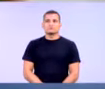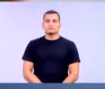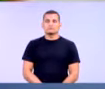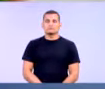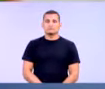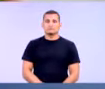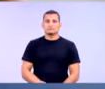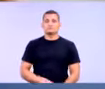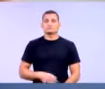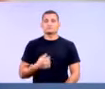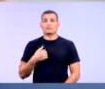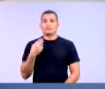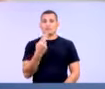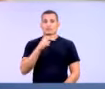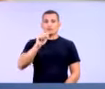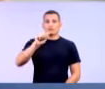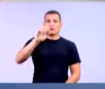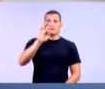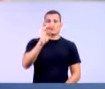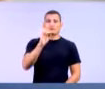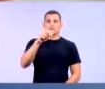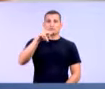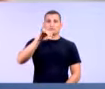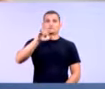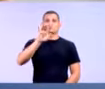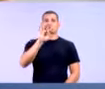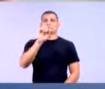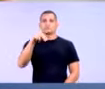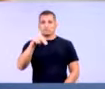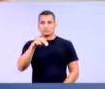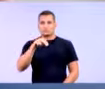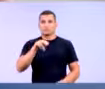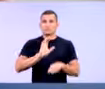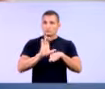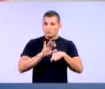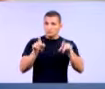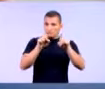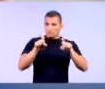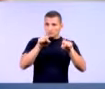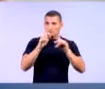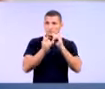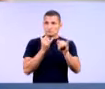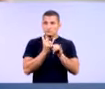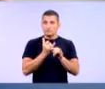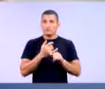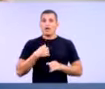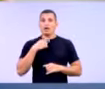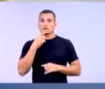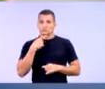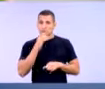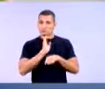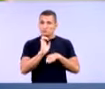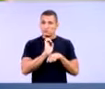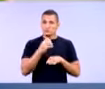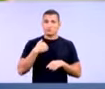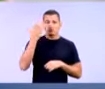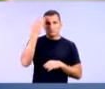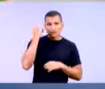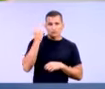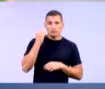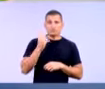Eu sou o aluno Nilton Silva Torres Júnior, aqui do Polo de Buritis, do curso Técnico Informática para a Internet. E a minha dúvida quanto ao estágio, eu queria saber quais serão